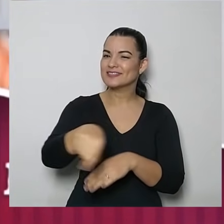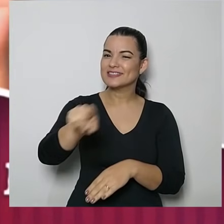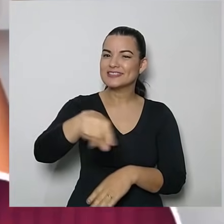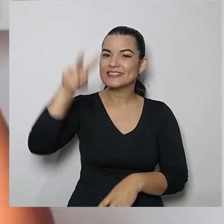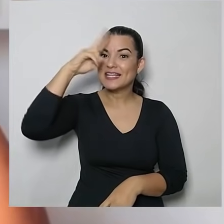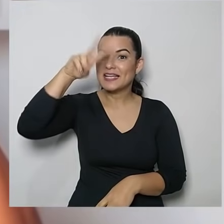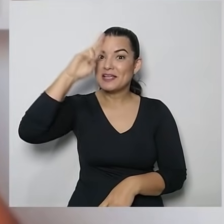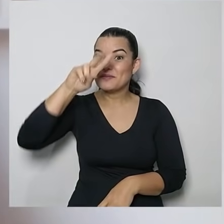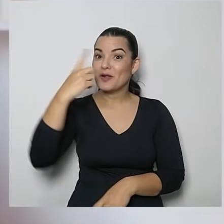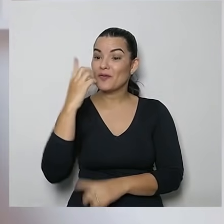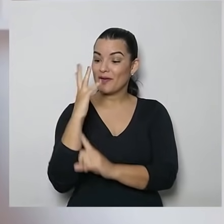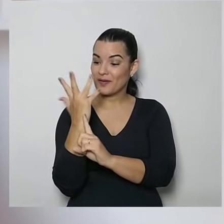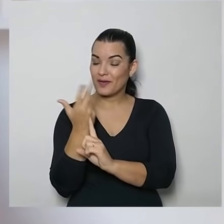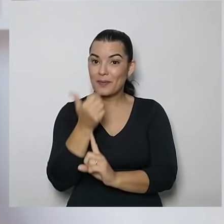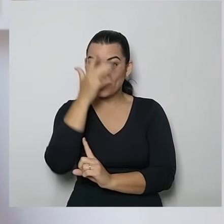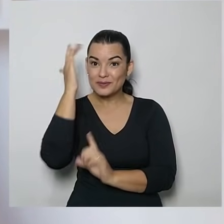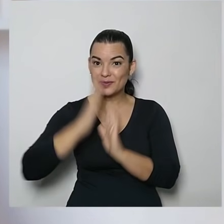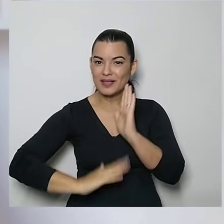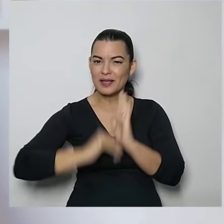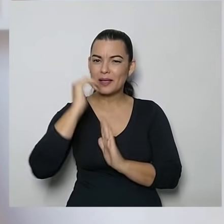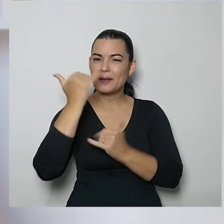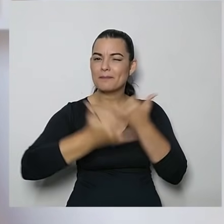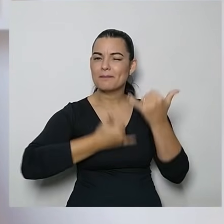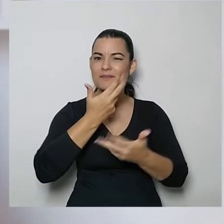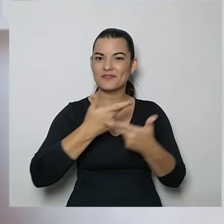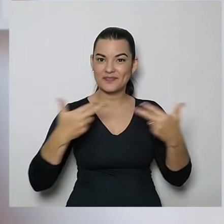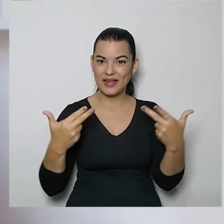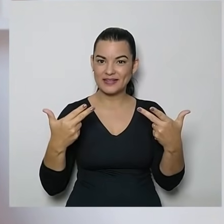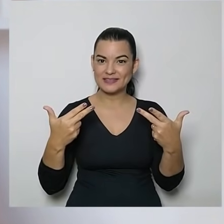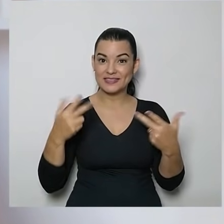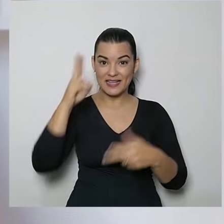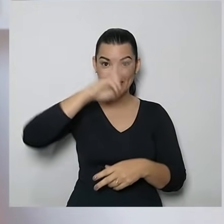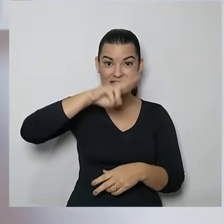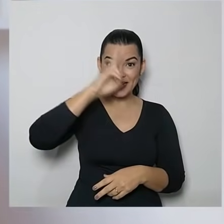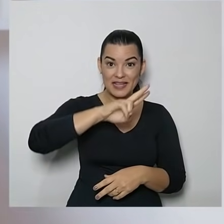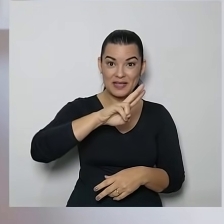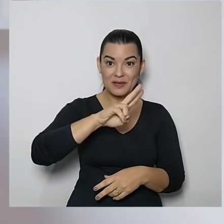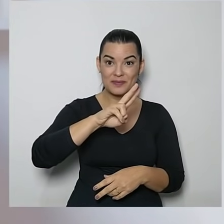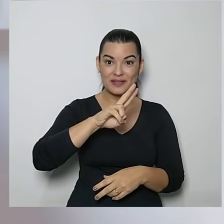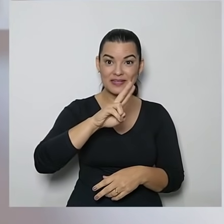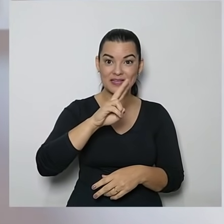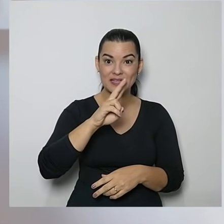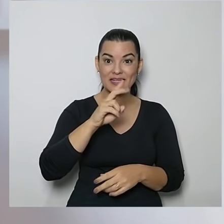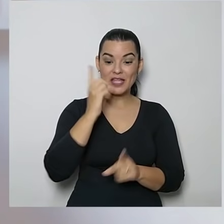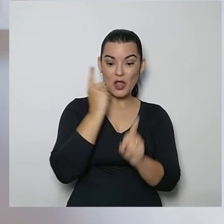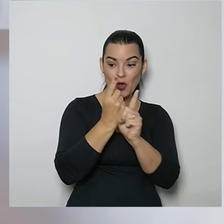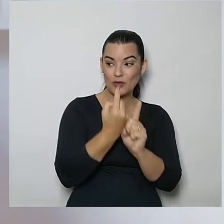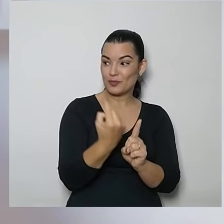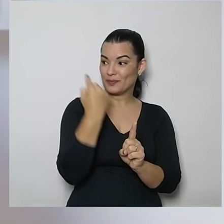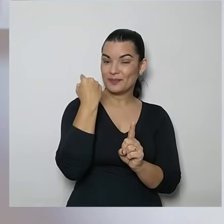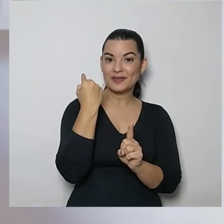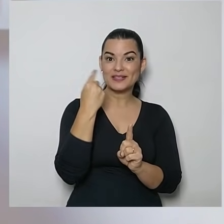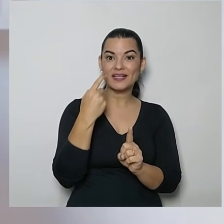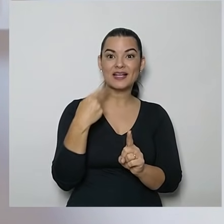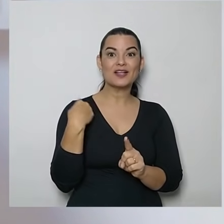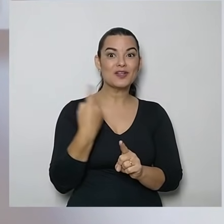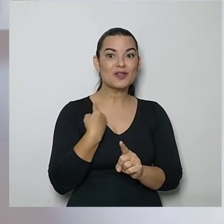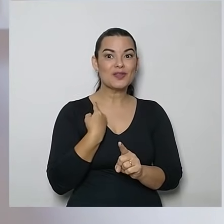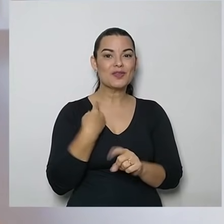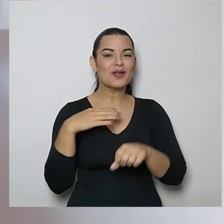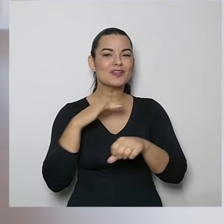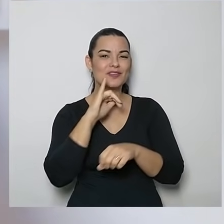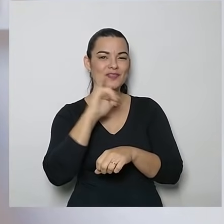que pintou muitas brincadeiras. Você se lembra do artista que nós conversamos que ele pinta muitas